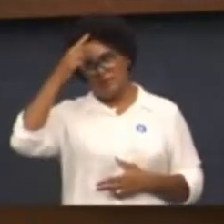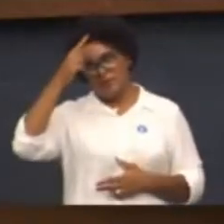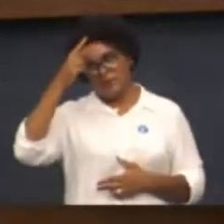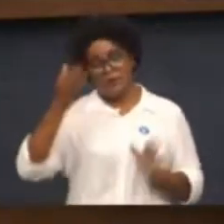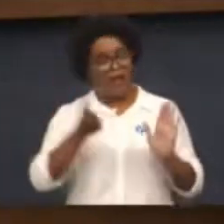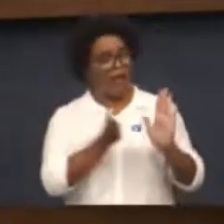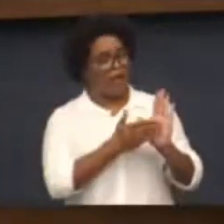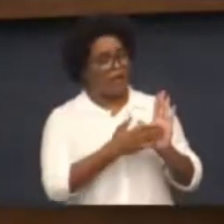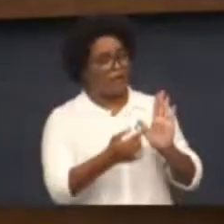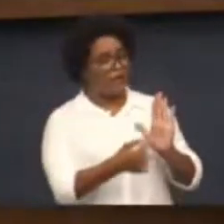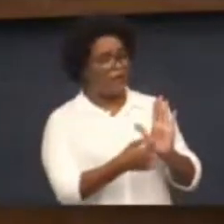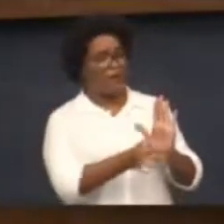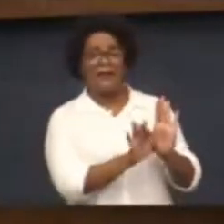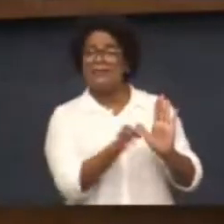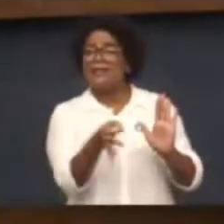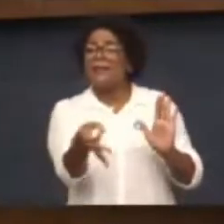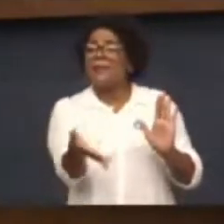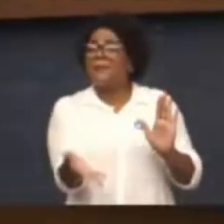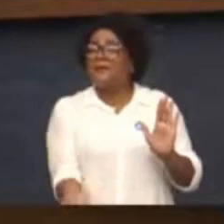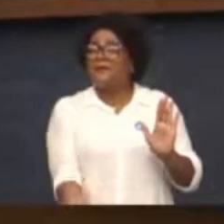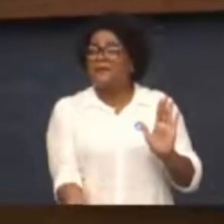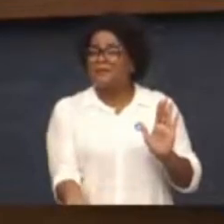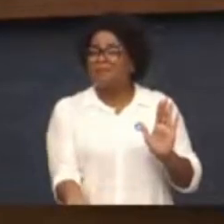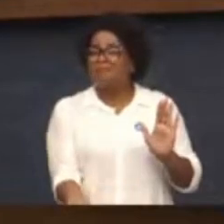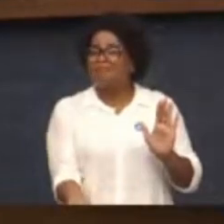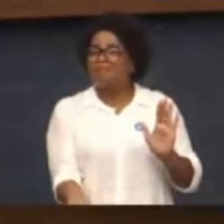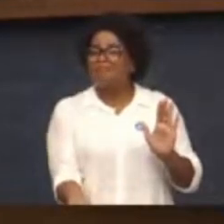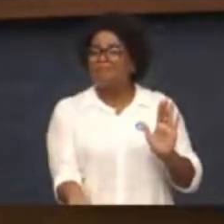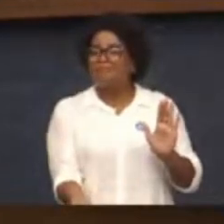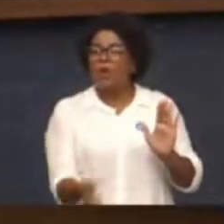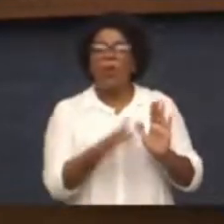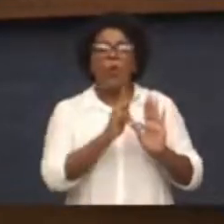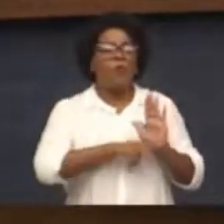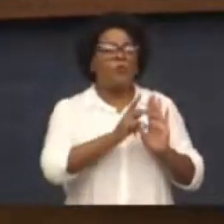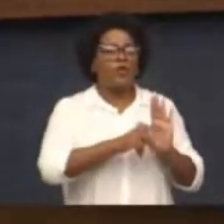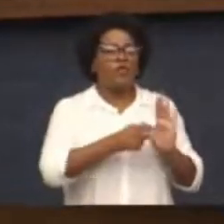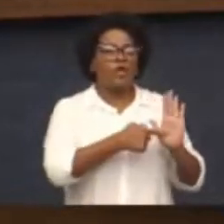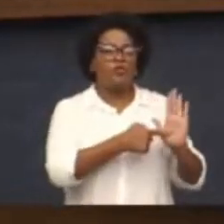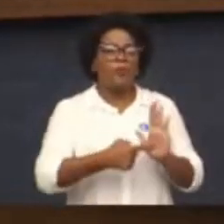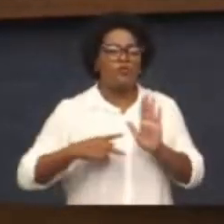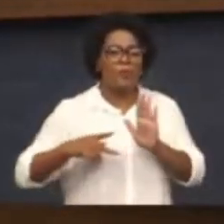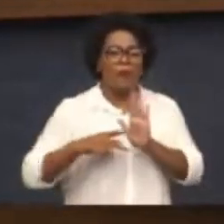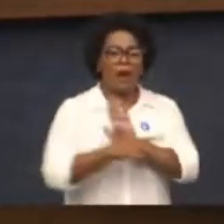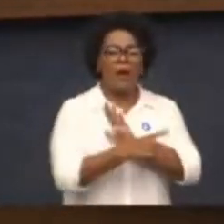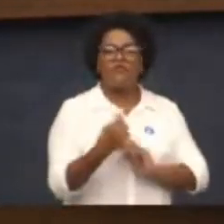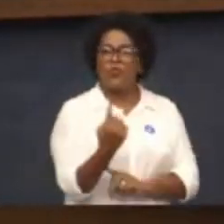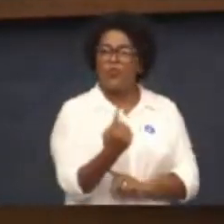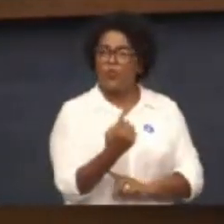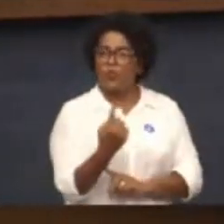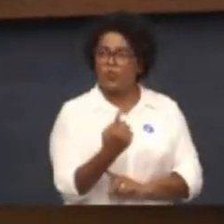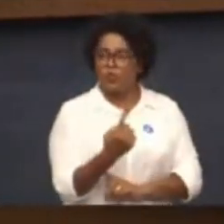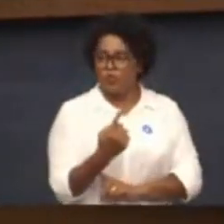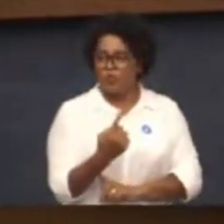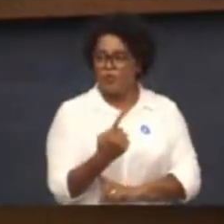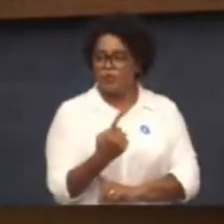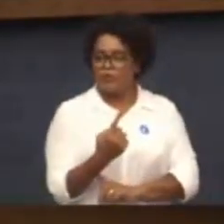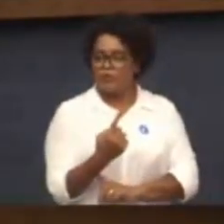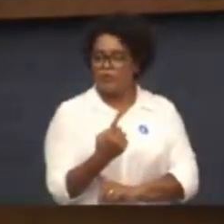inclusive, mas o projeto de resolução traz justamente a situação desse parágrafo único para que a